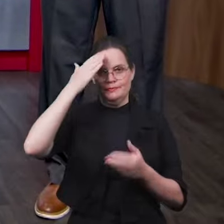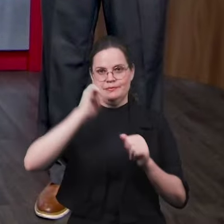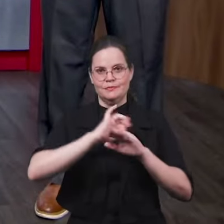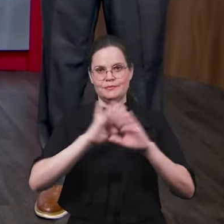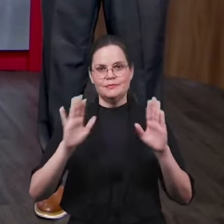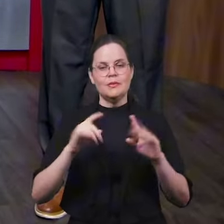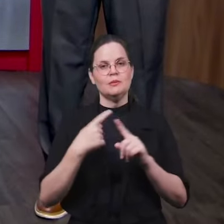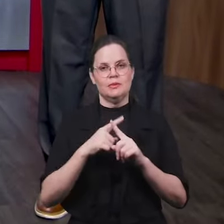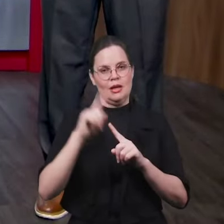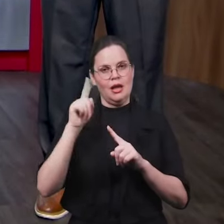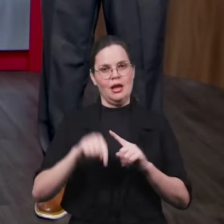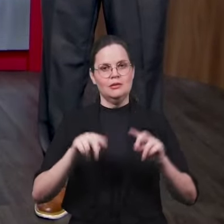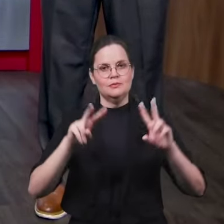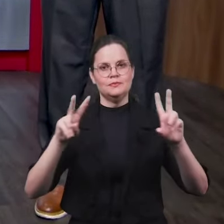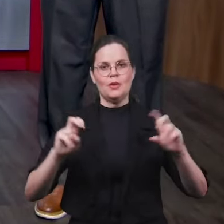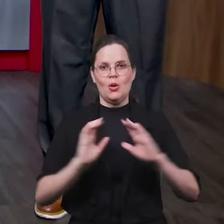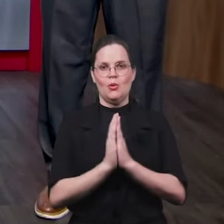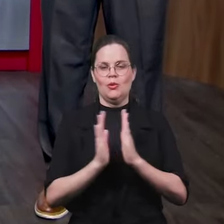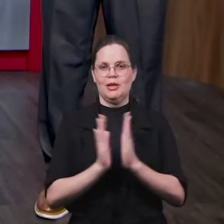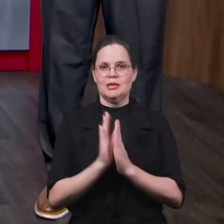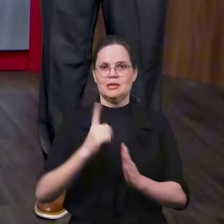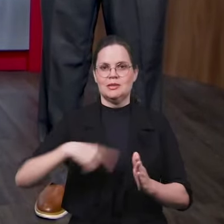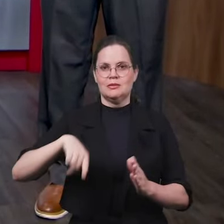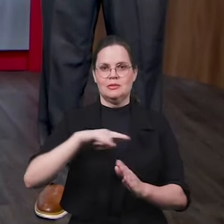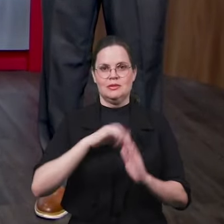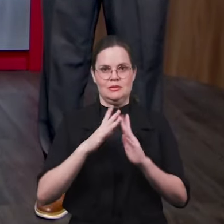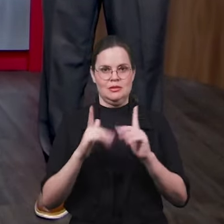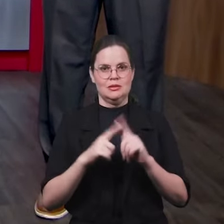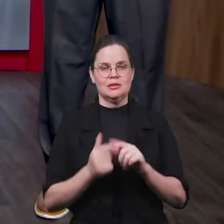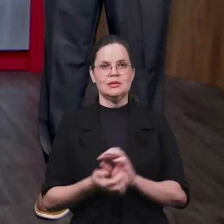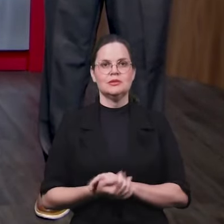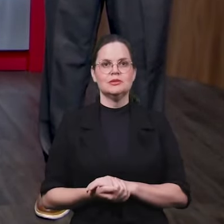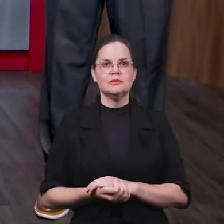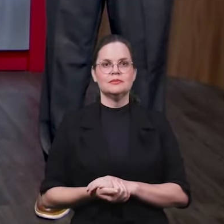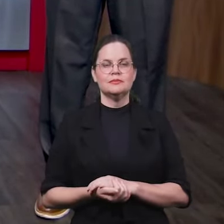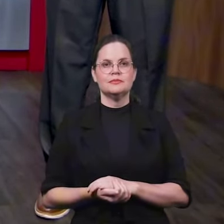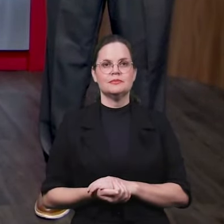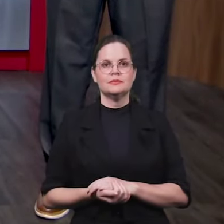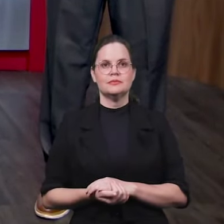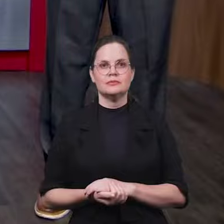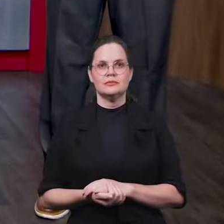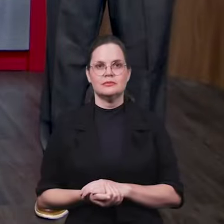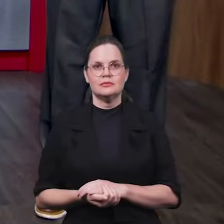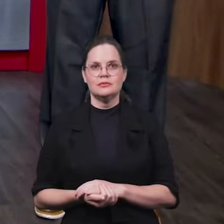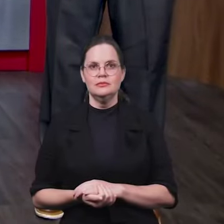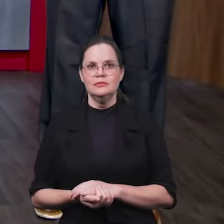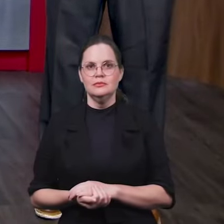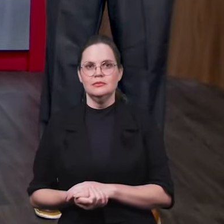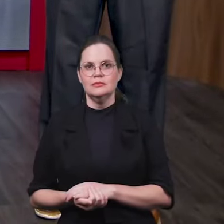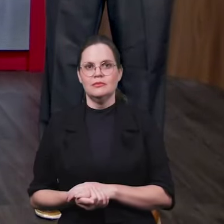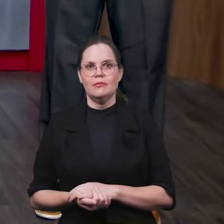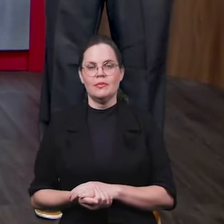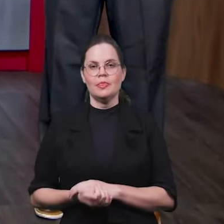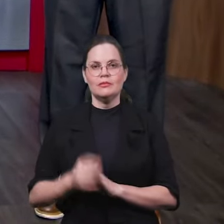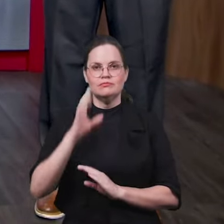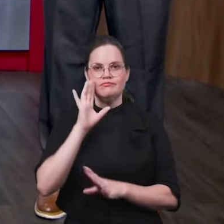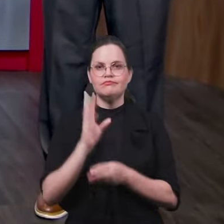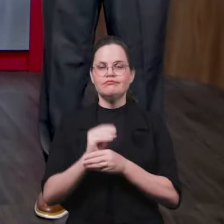seja motivo de oração das nossas igrejas, que